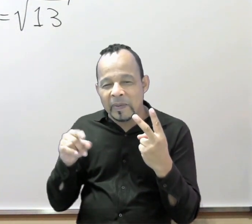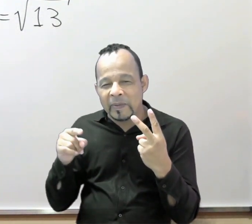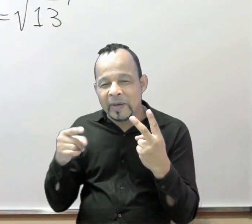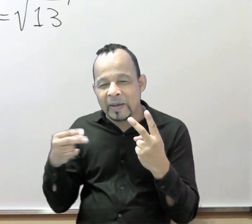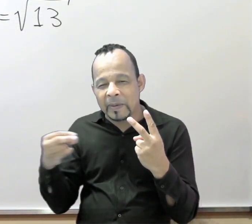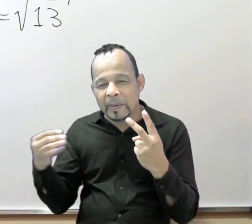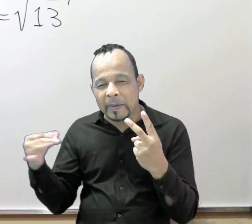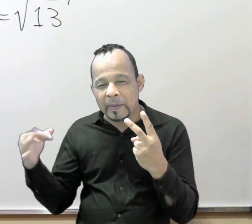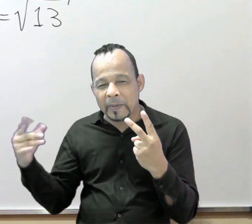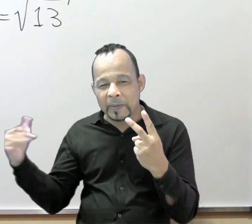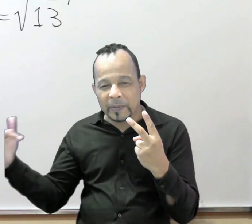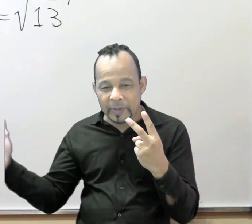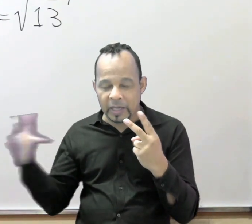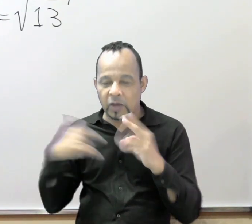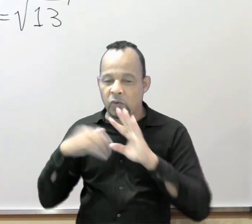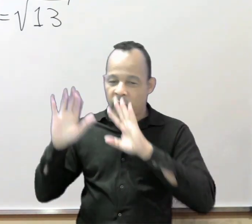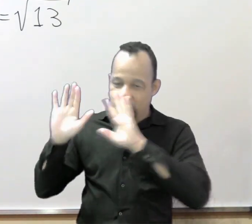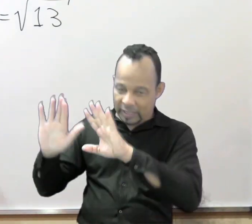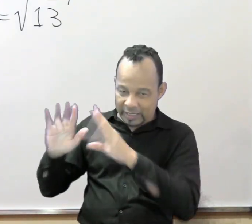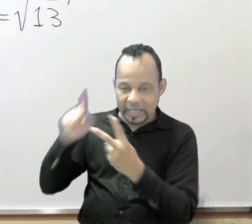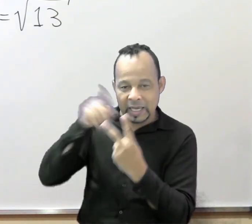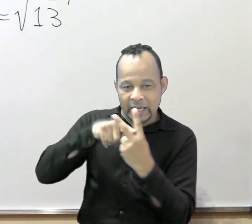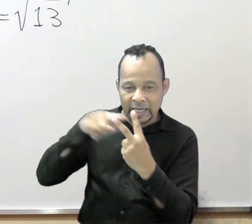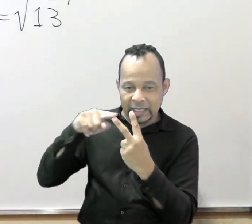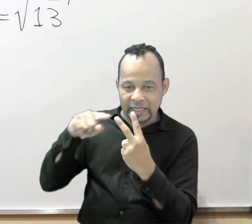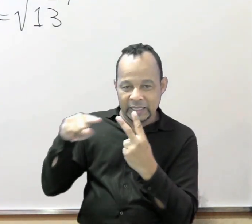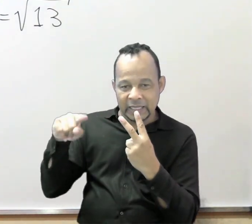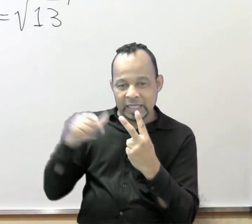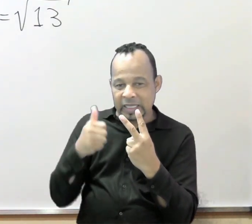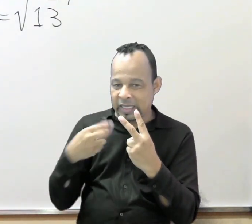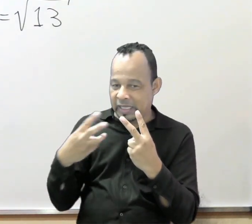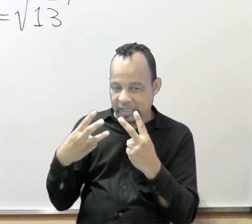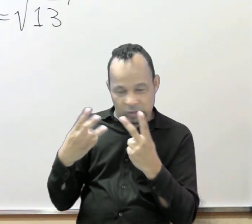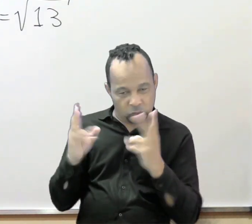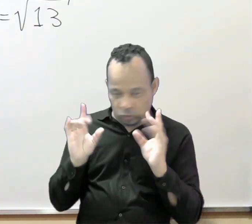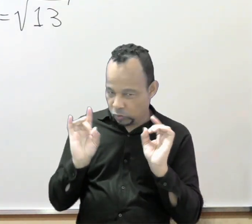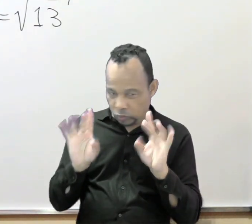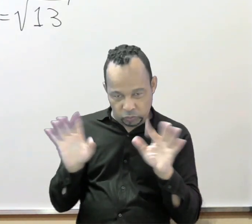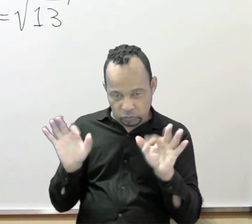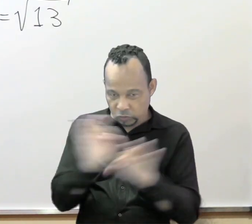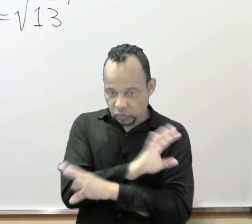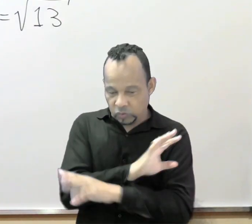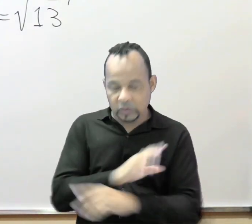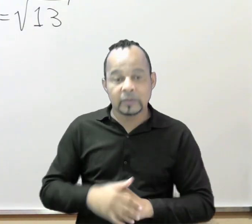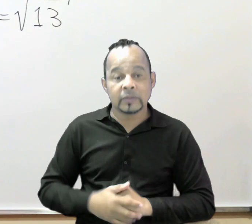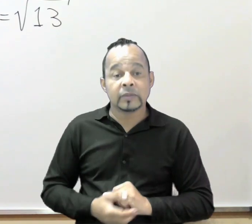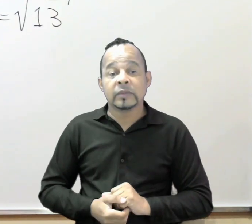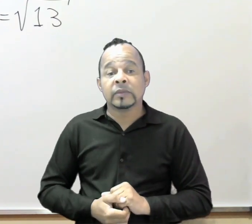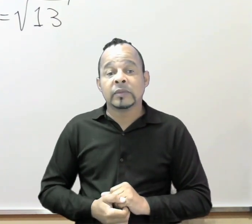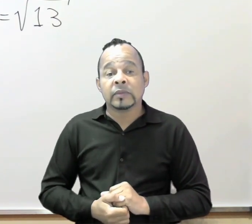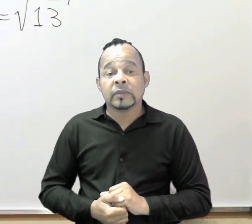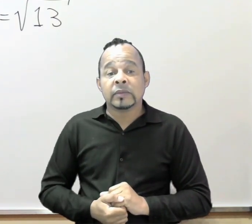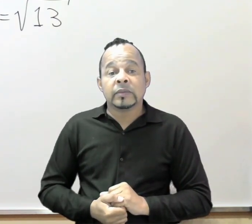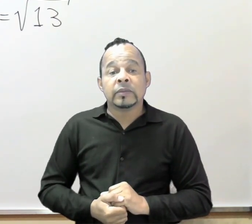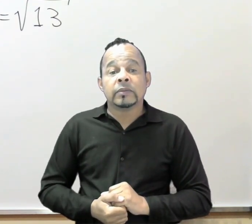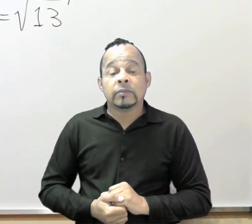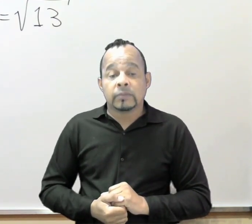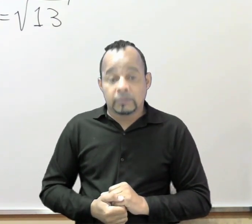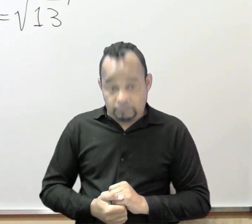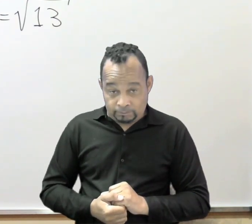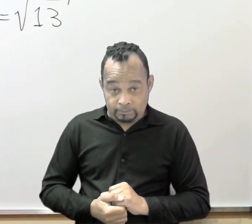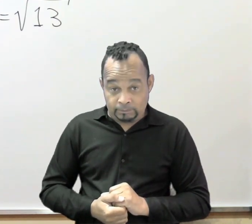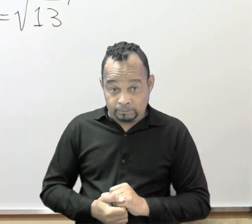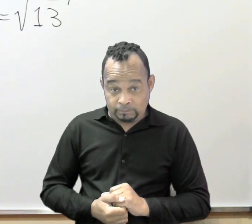vou deixar também ali raiz de 13, assim como eu deixei o raiz de 10. Legal, pessoal? Muito